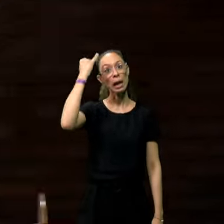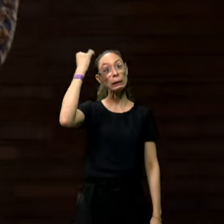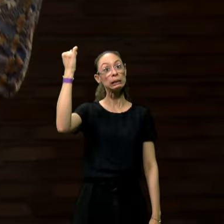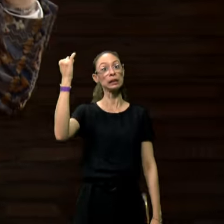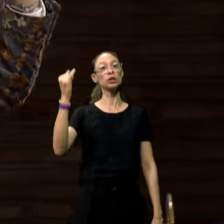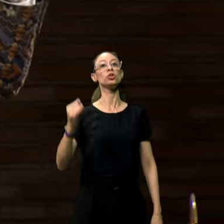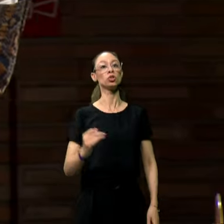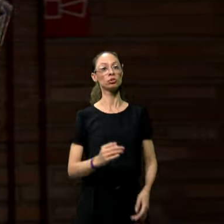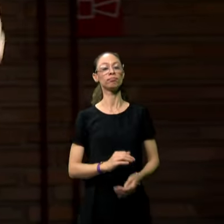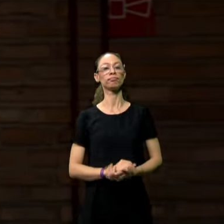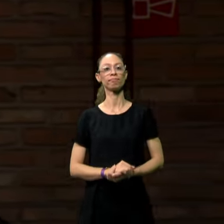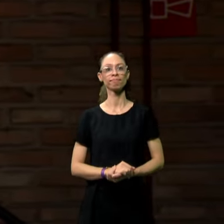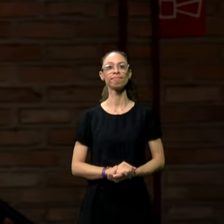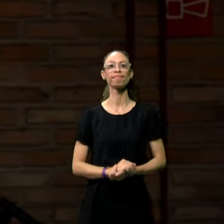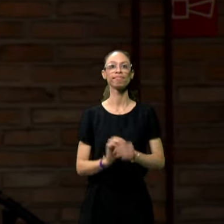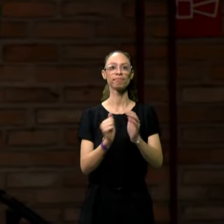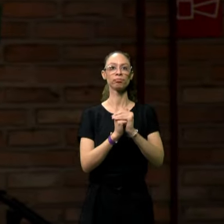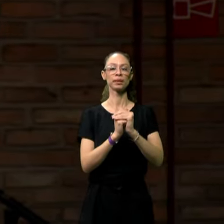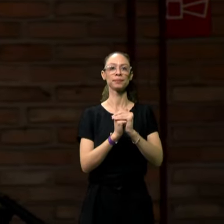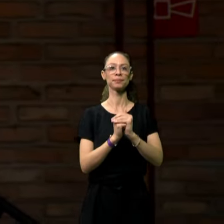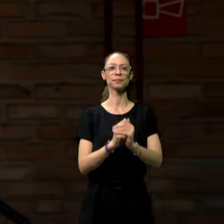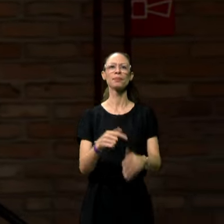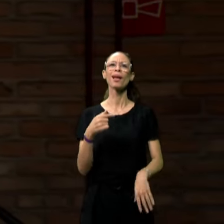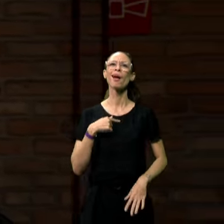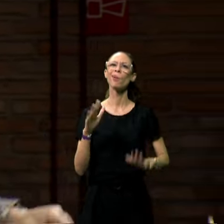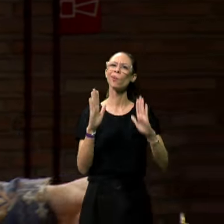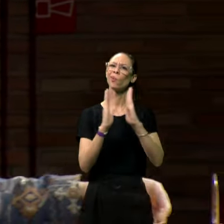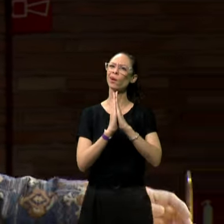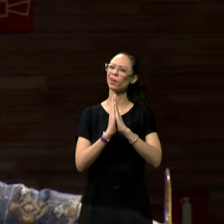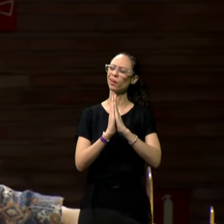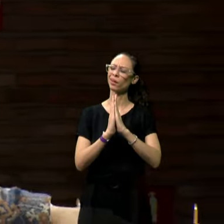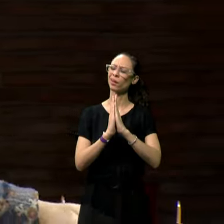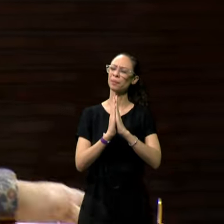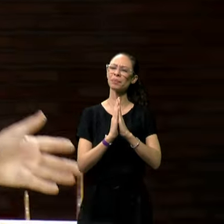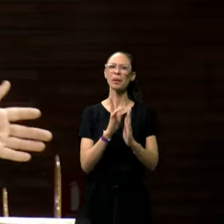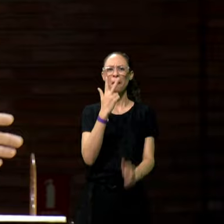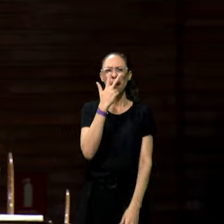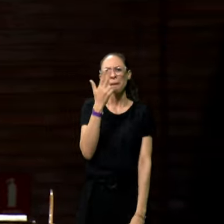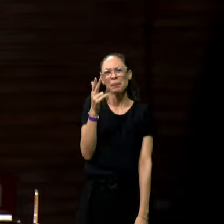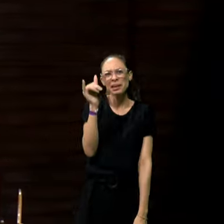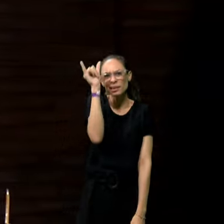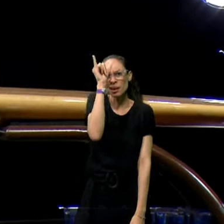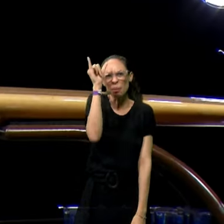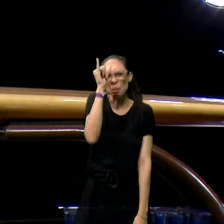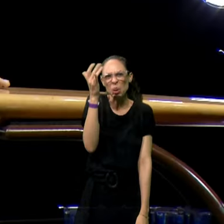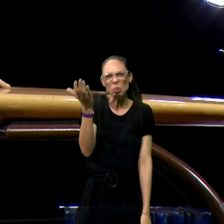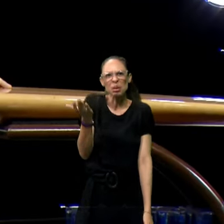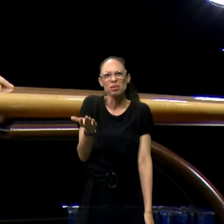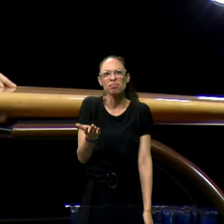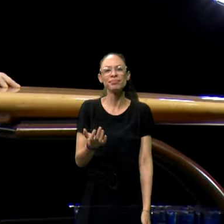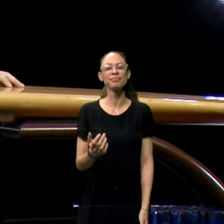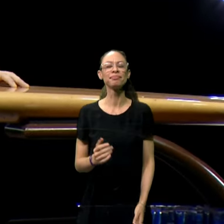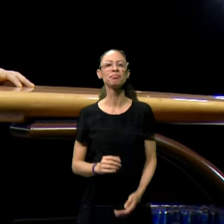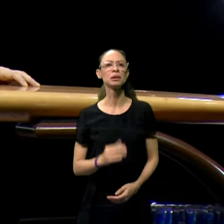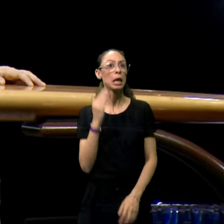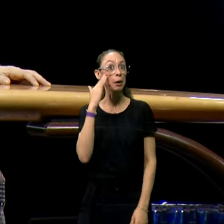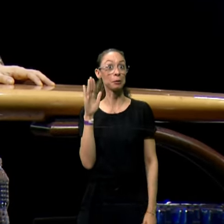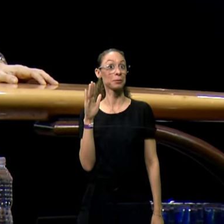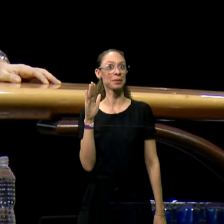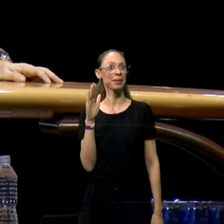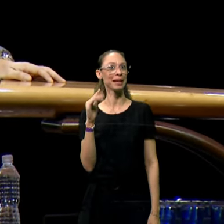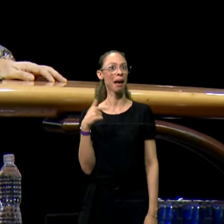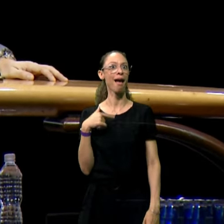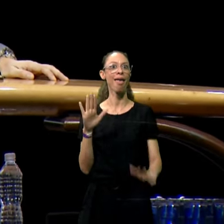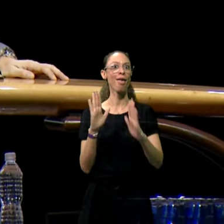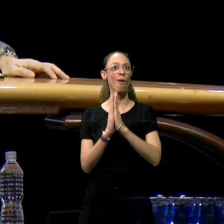Amém? Então um dia eu fiz uma oração assim dessas bobas, só que eu não sabia que era boba, né?